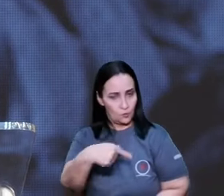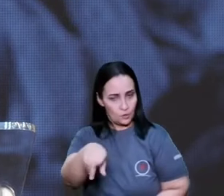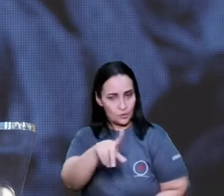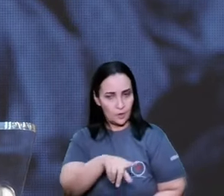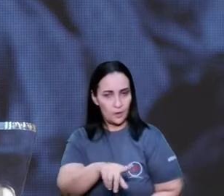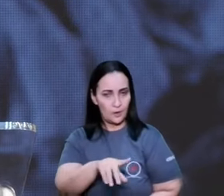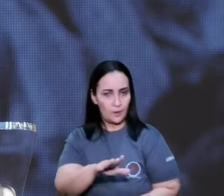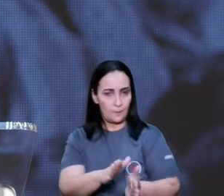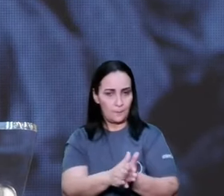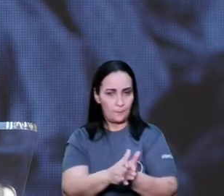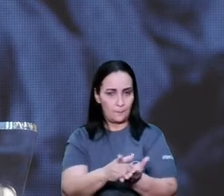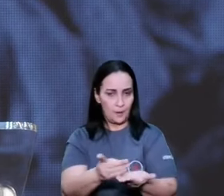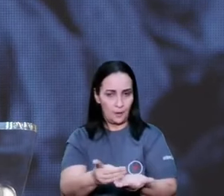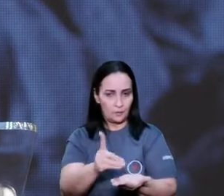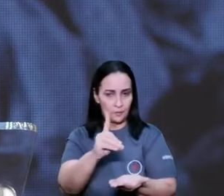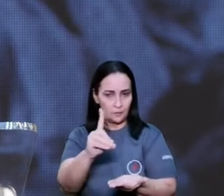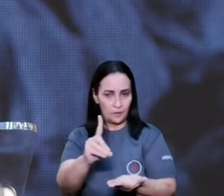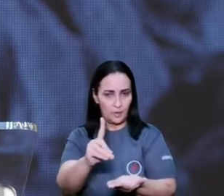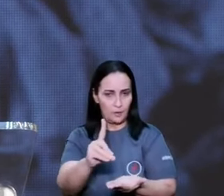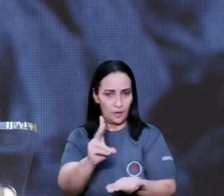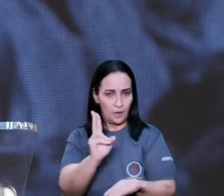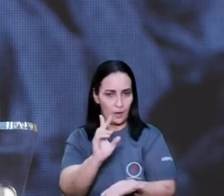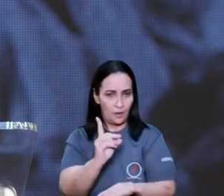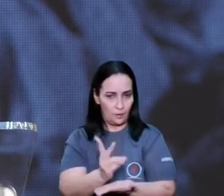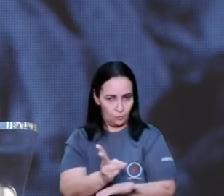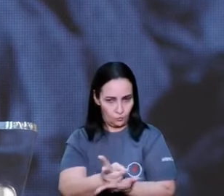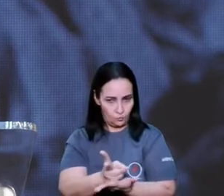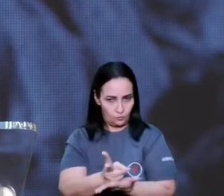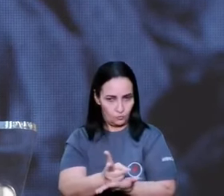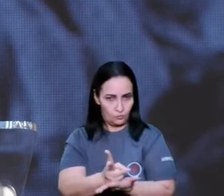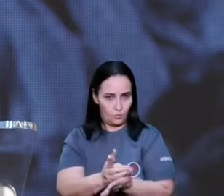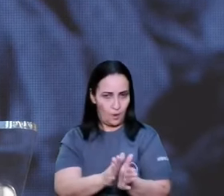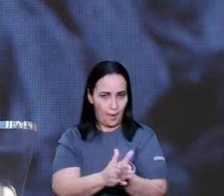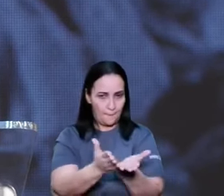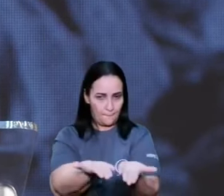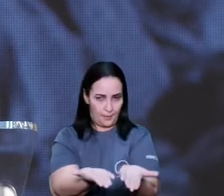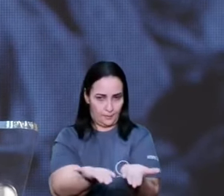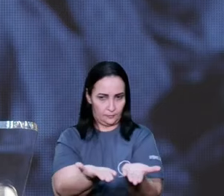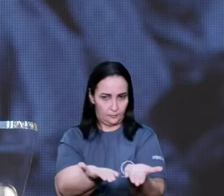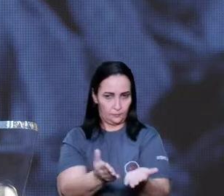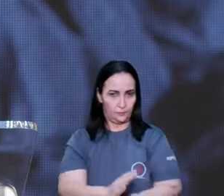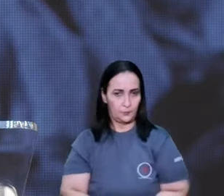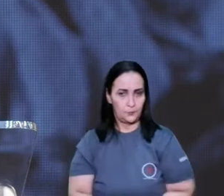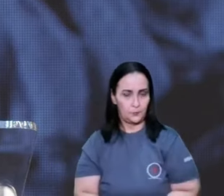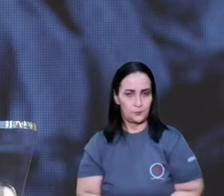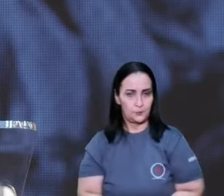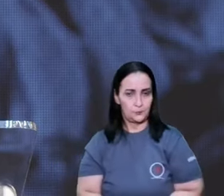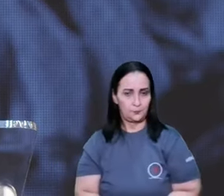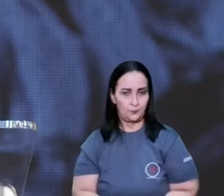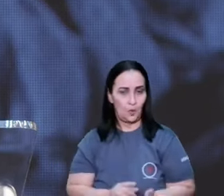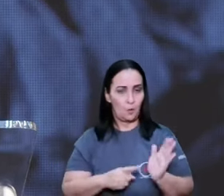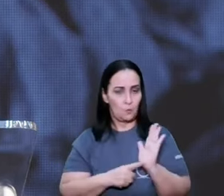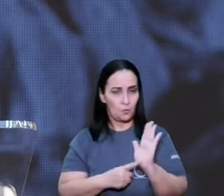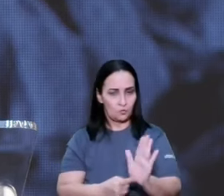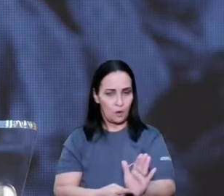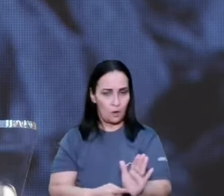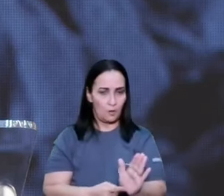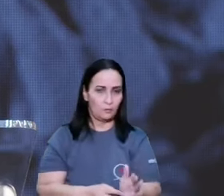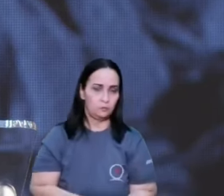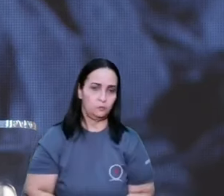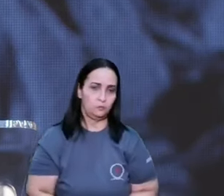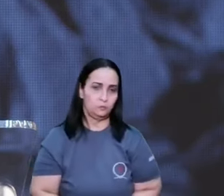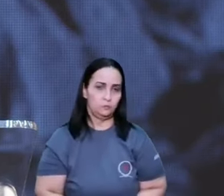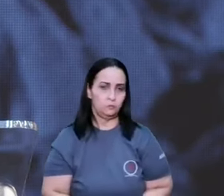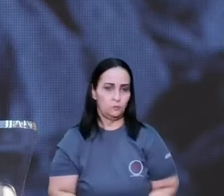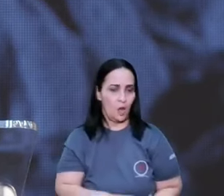mantenha a sua Bíblia aberta eu vou fazer uma ministração expositiva e é bom que os irmãos acompanham